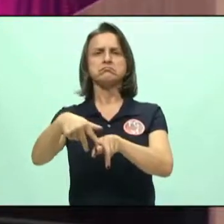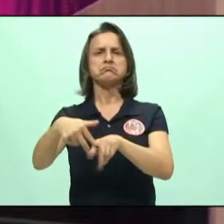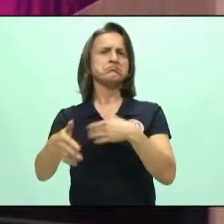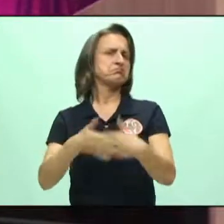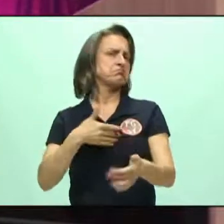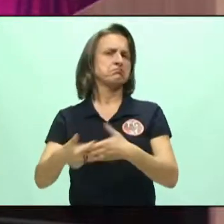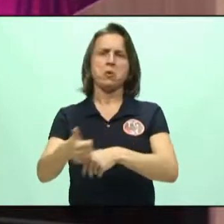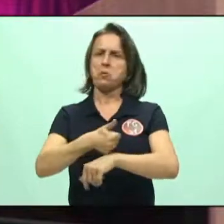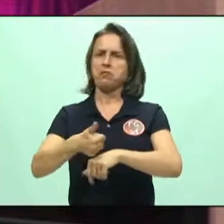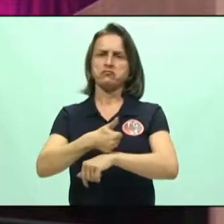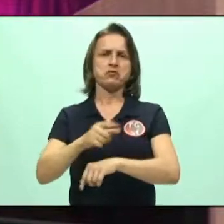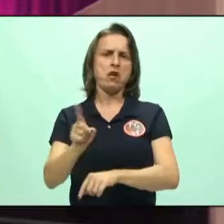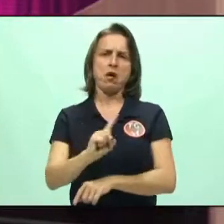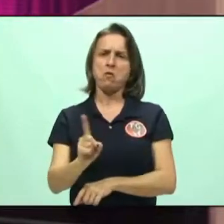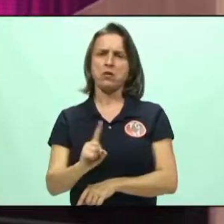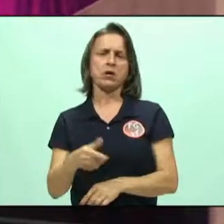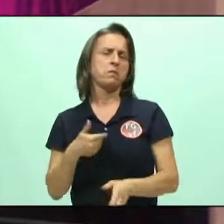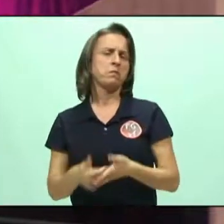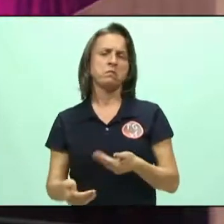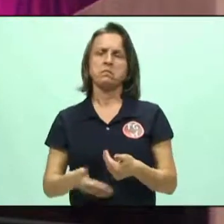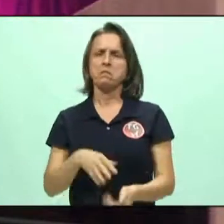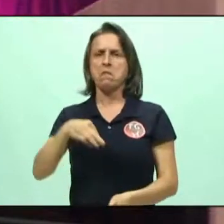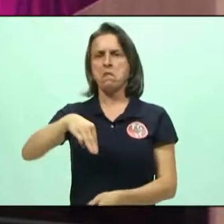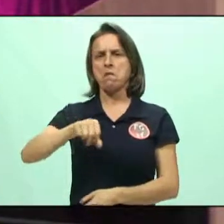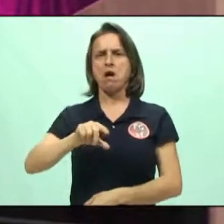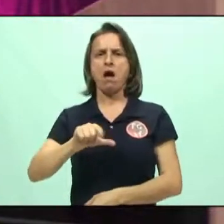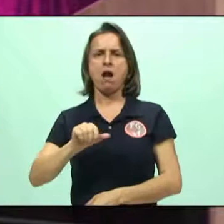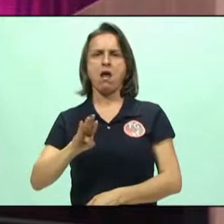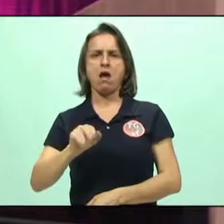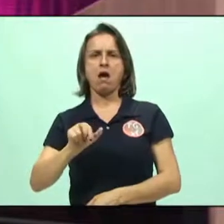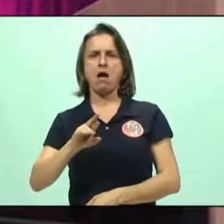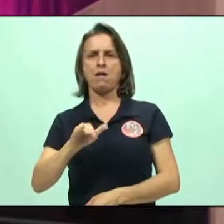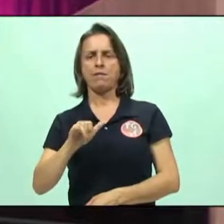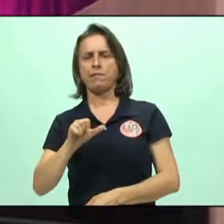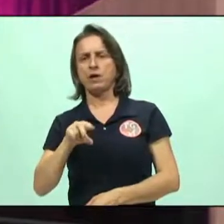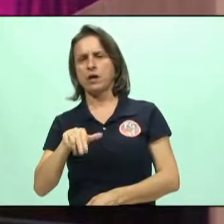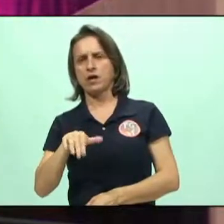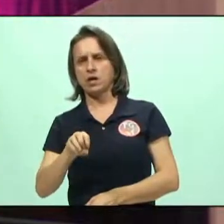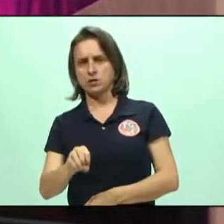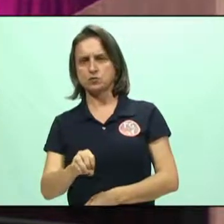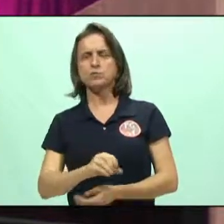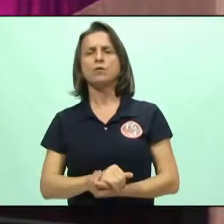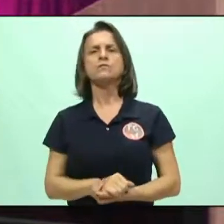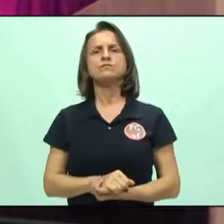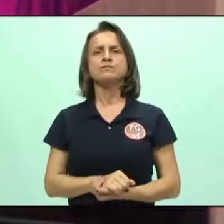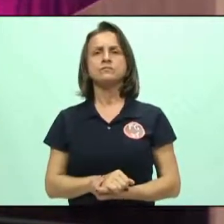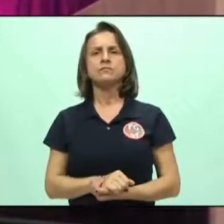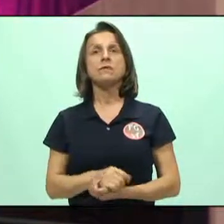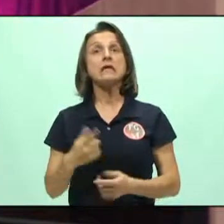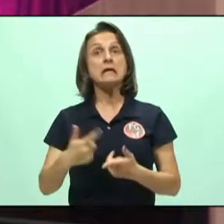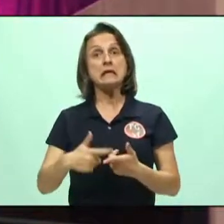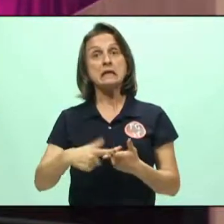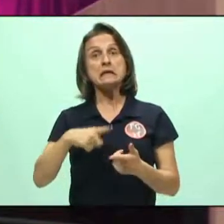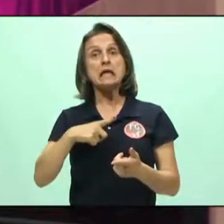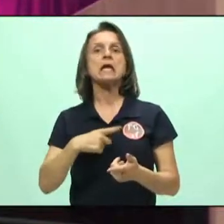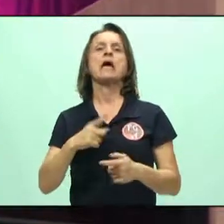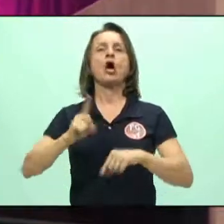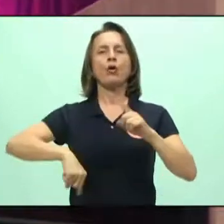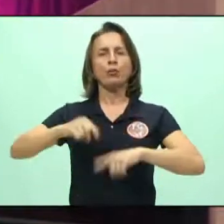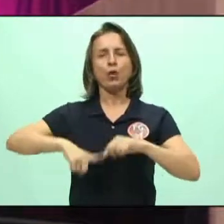que utilizam portem o manusen substâncias inflamáveis